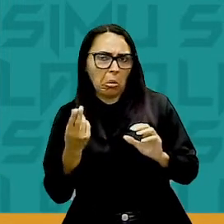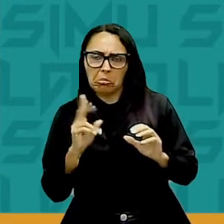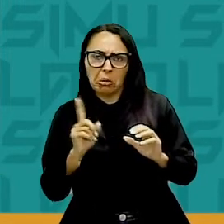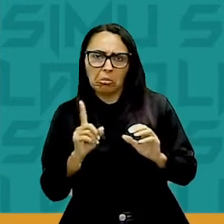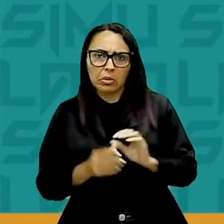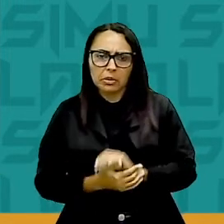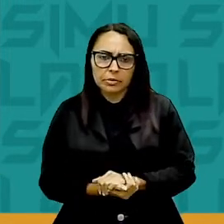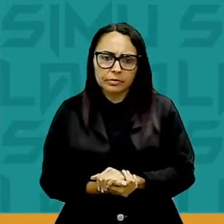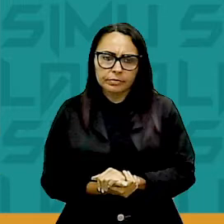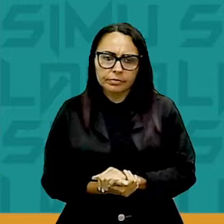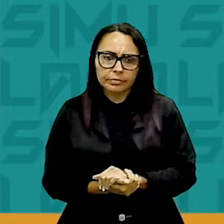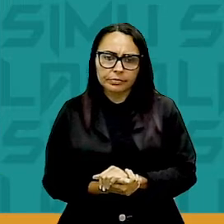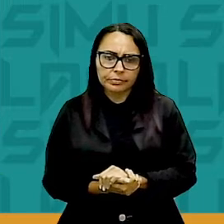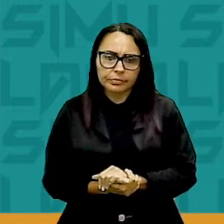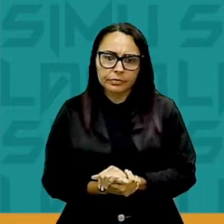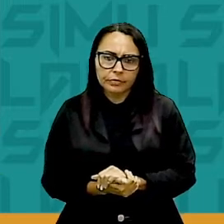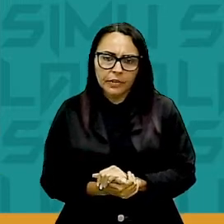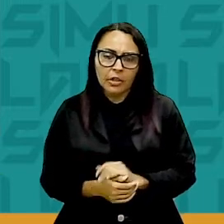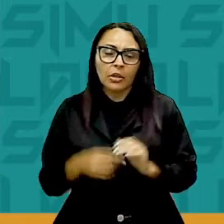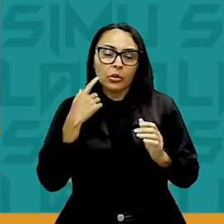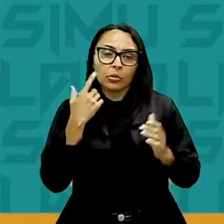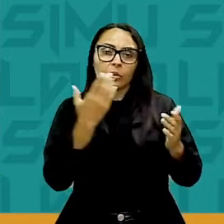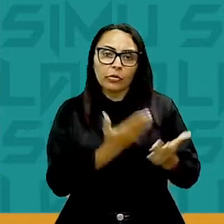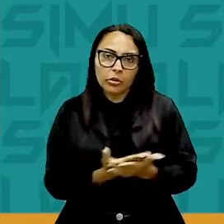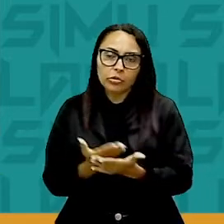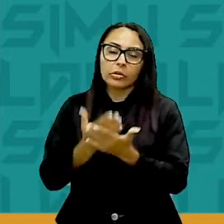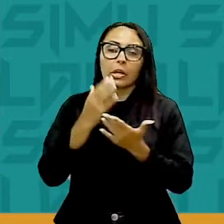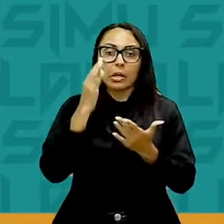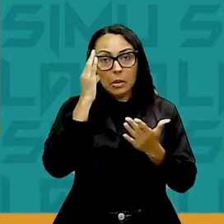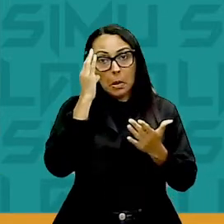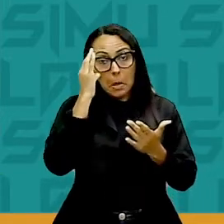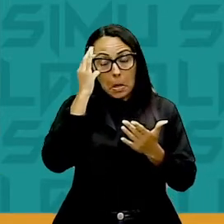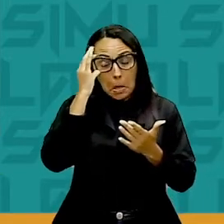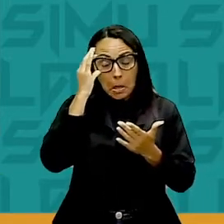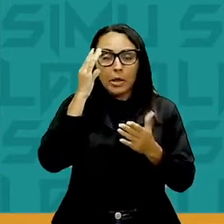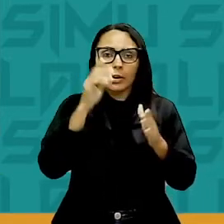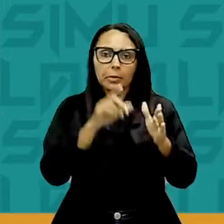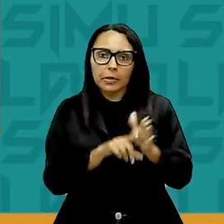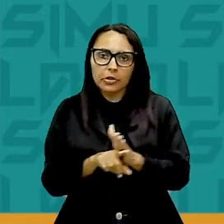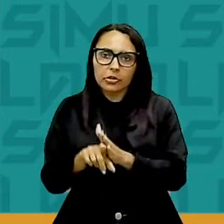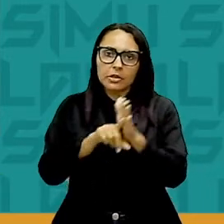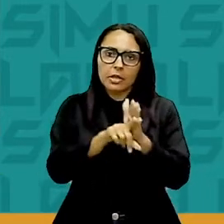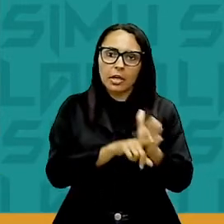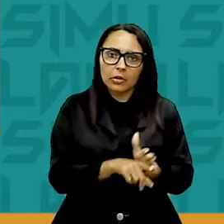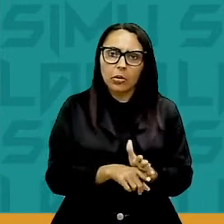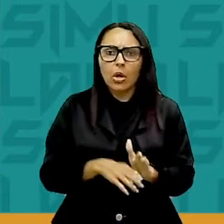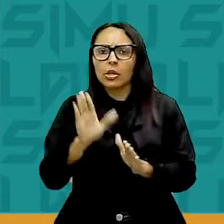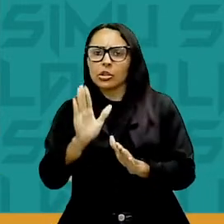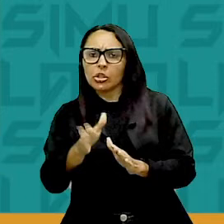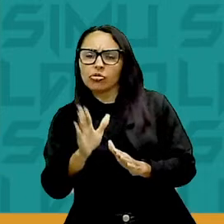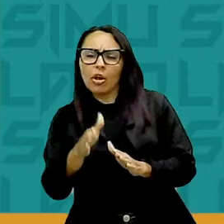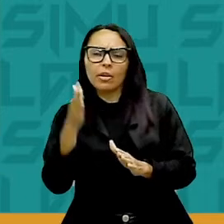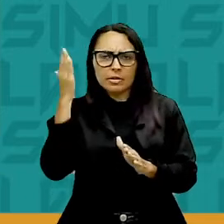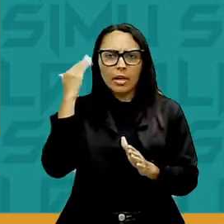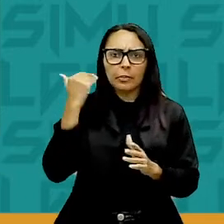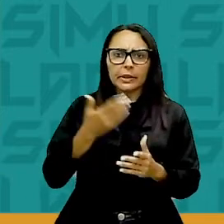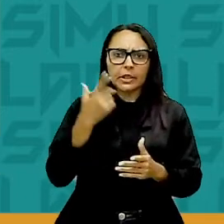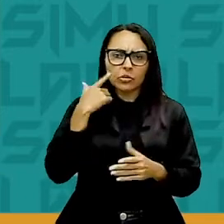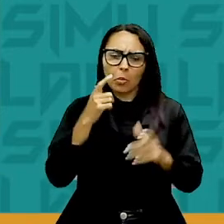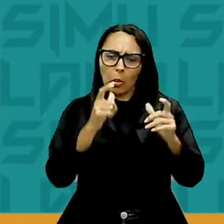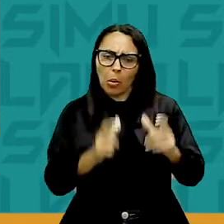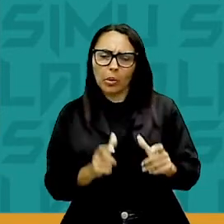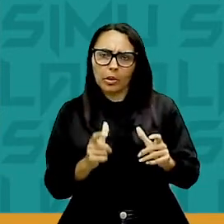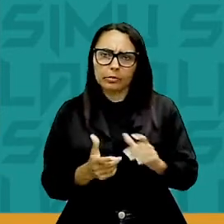junção daquilo que foi estudado, daquilo que foi pesquisado, com aquilo que já sabia-se sobre o